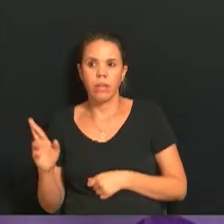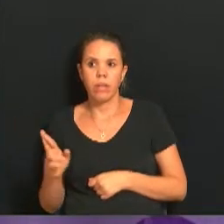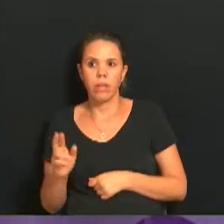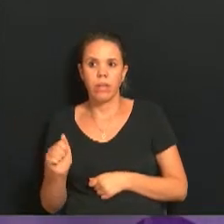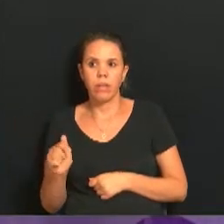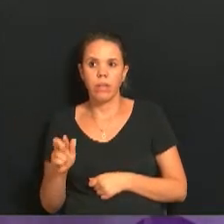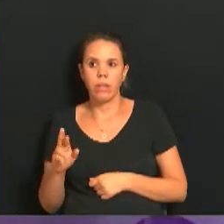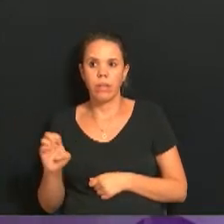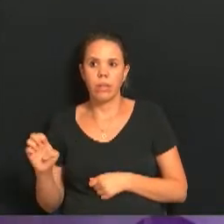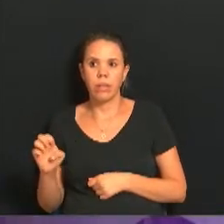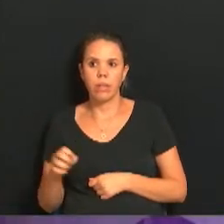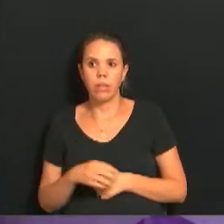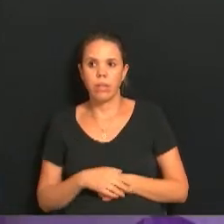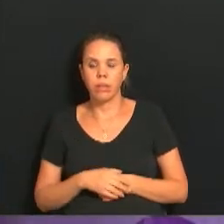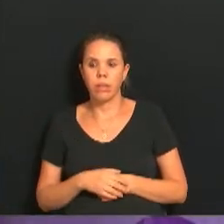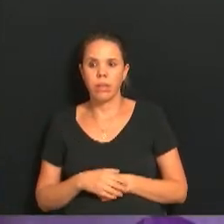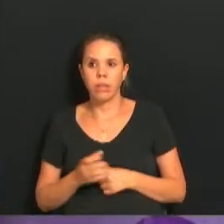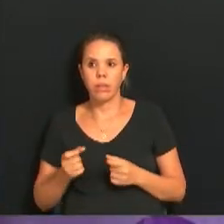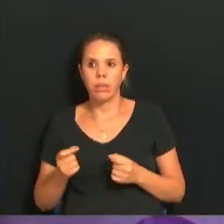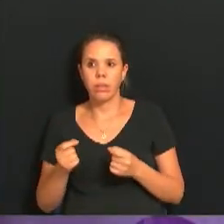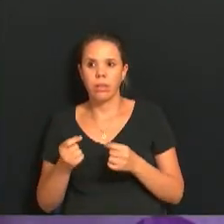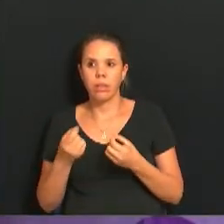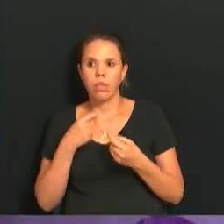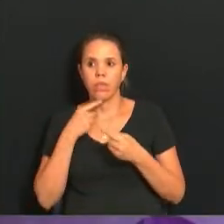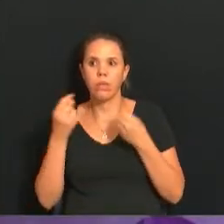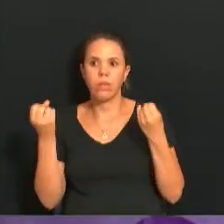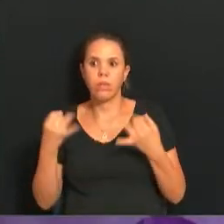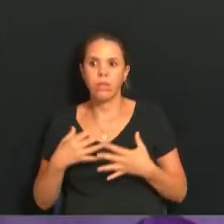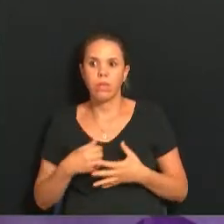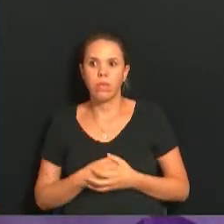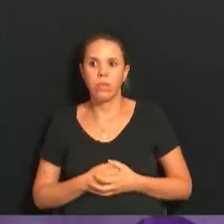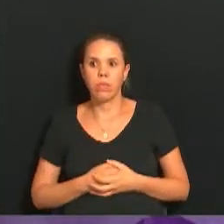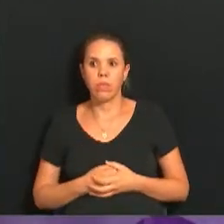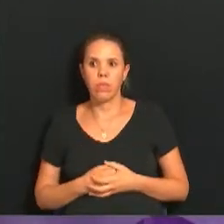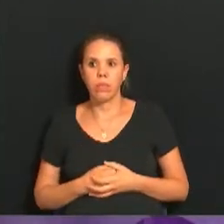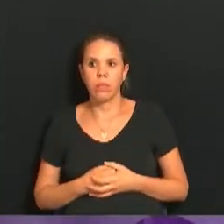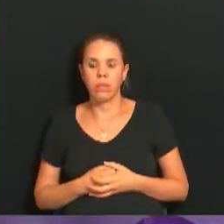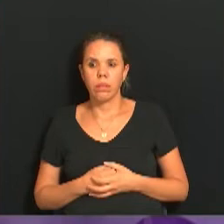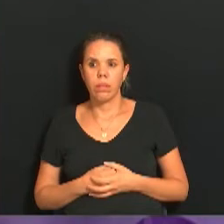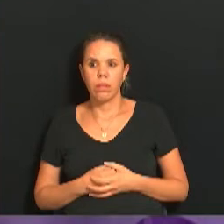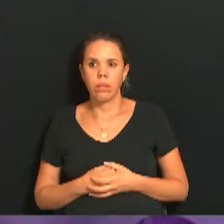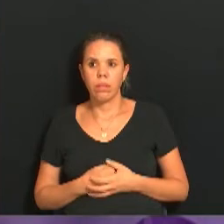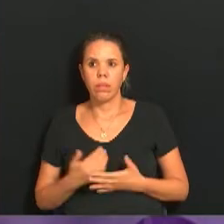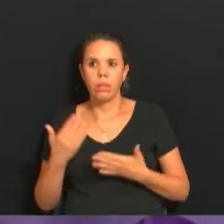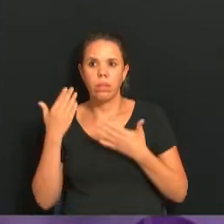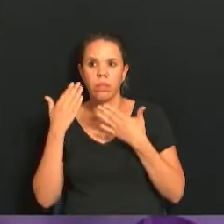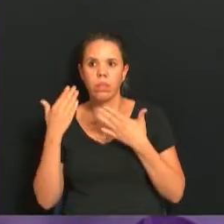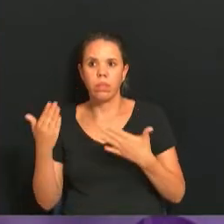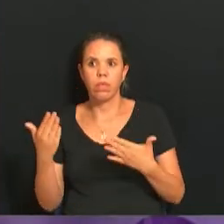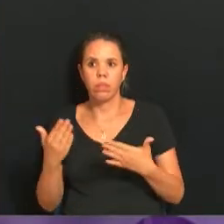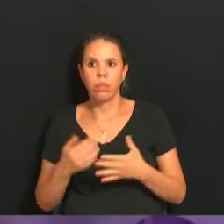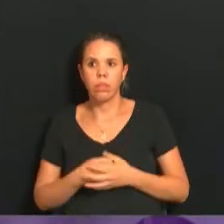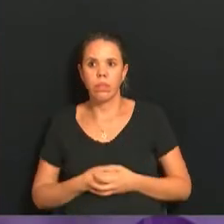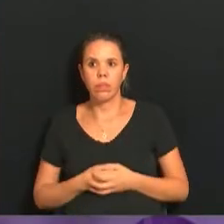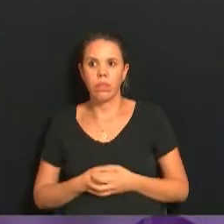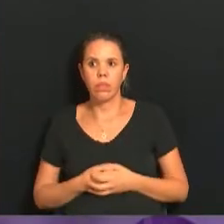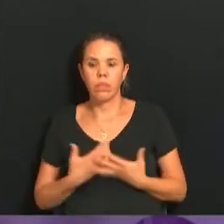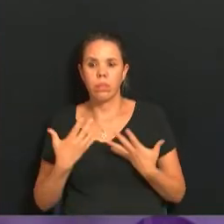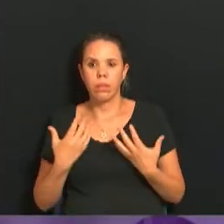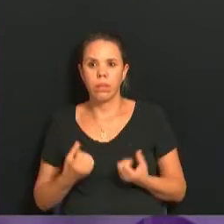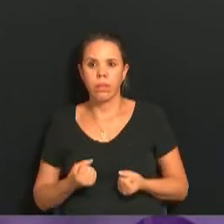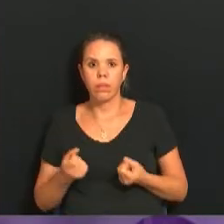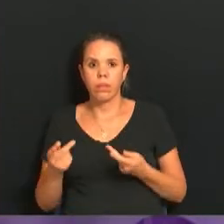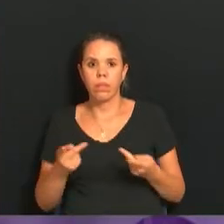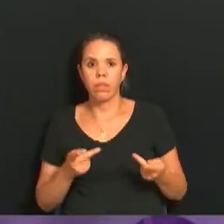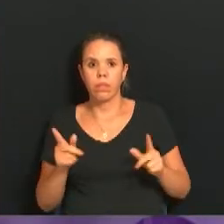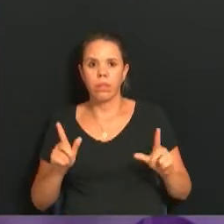Moraes, que está aqui comigo, ele é oncologista e vai tirar todas as nossas dúvidas. Doutor, antes de começar nosso bate-papo, muito obrigada por aceitar o convite aqui da